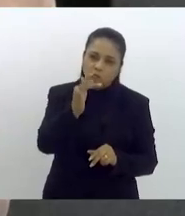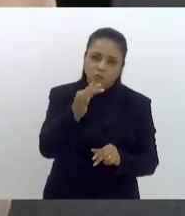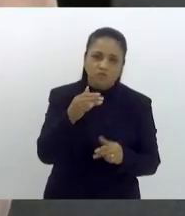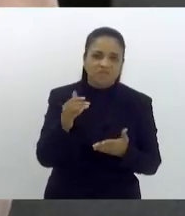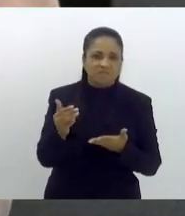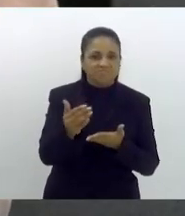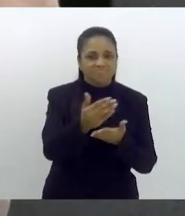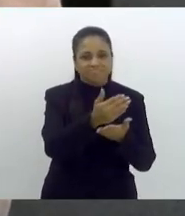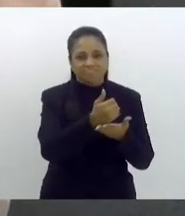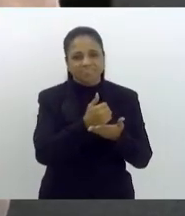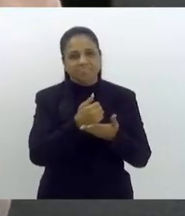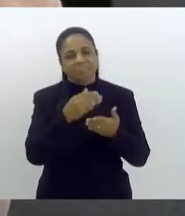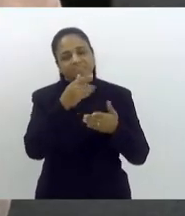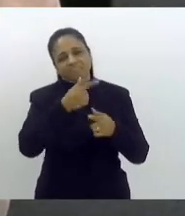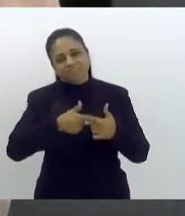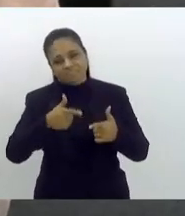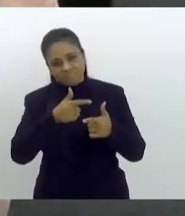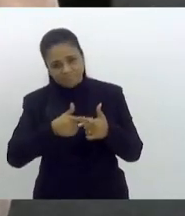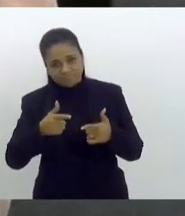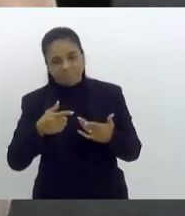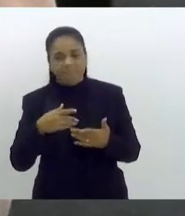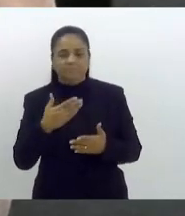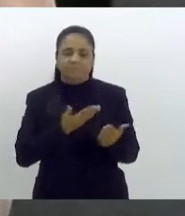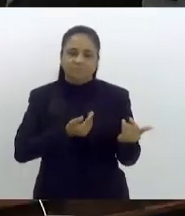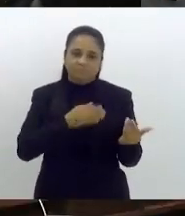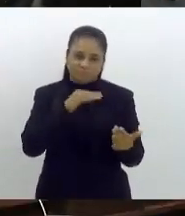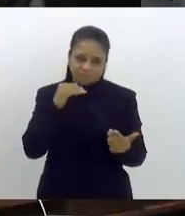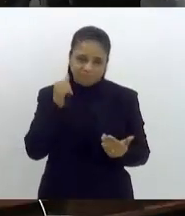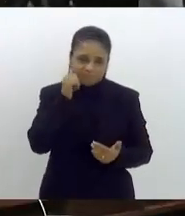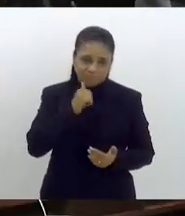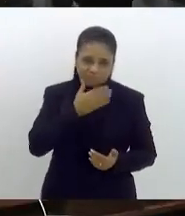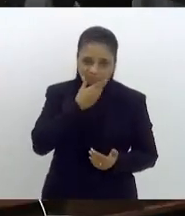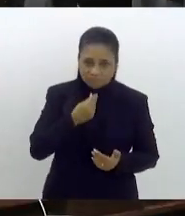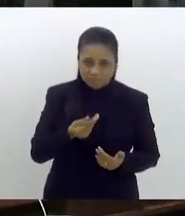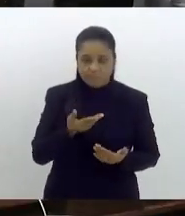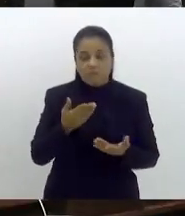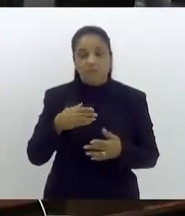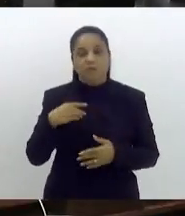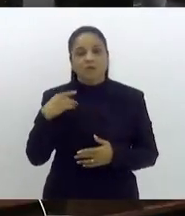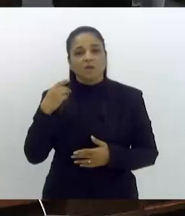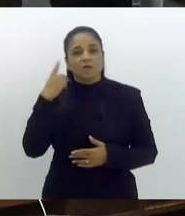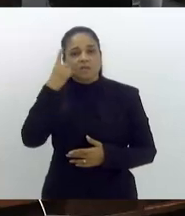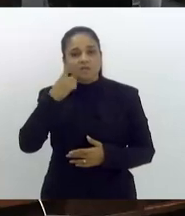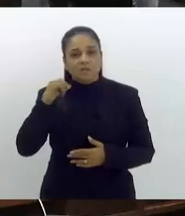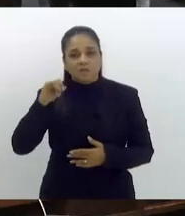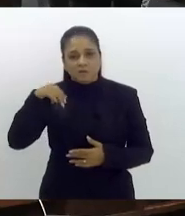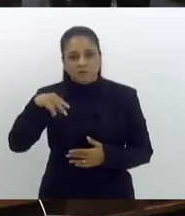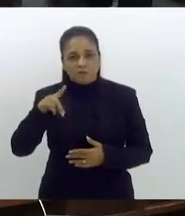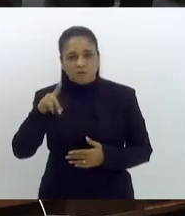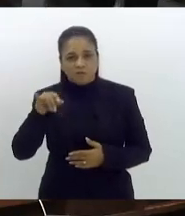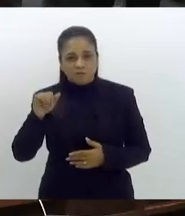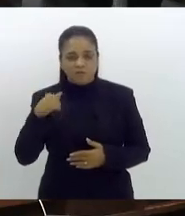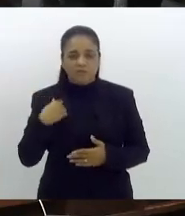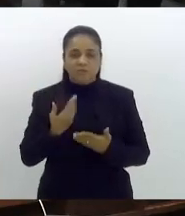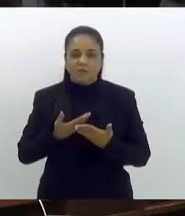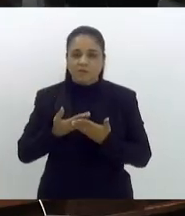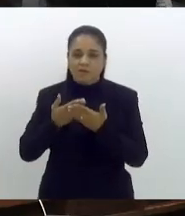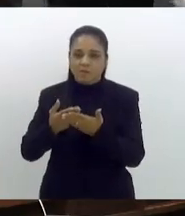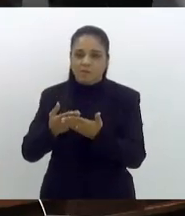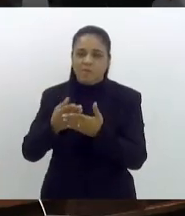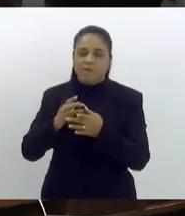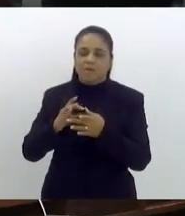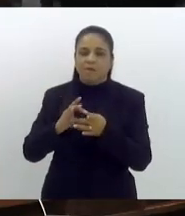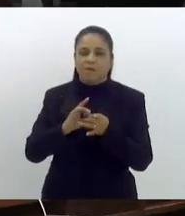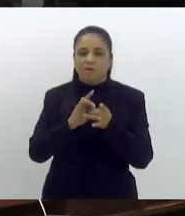dessas jovens e desses jovens deputada índia melar para encaminhar pelo aliança aliança